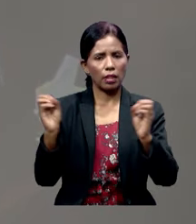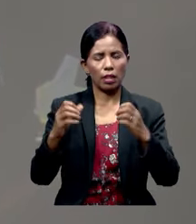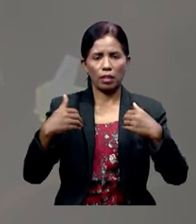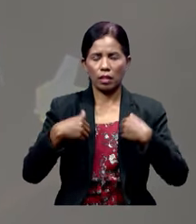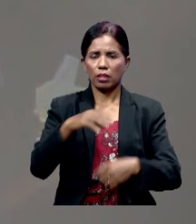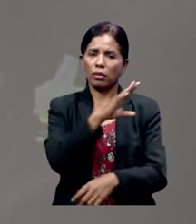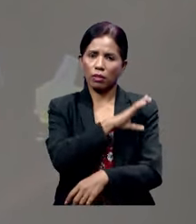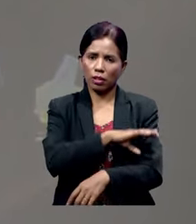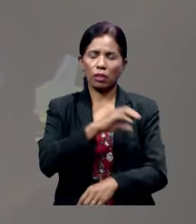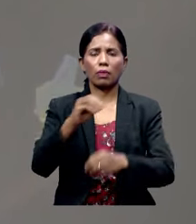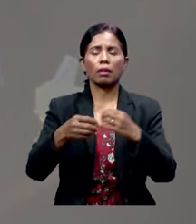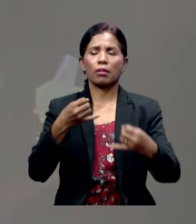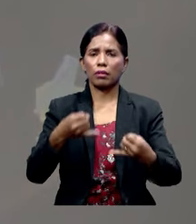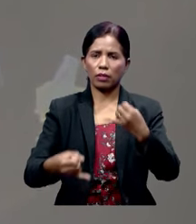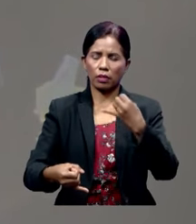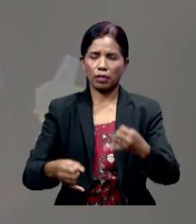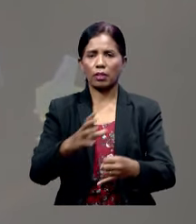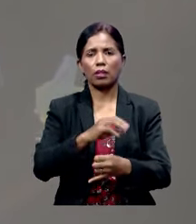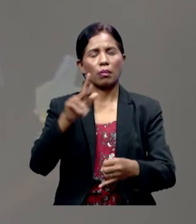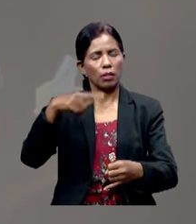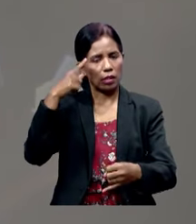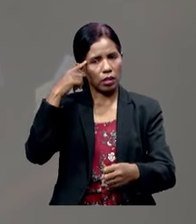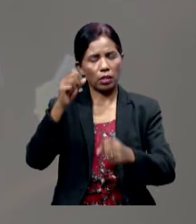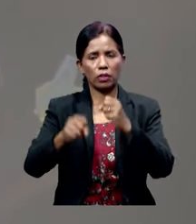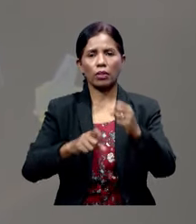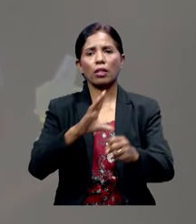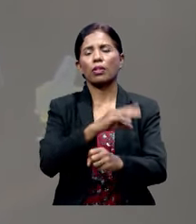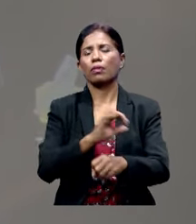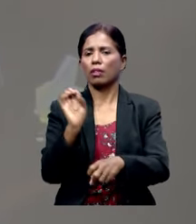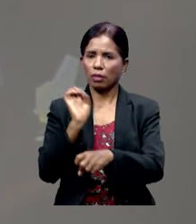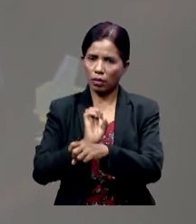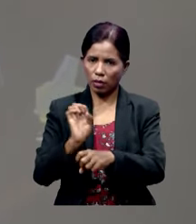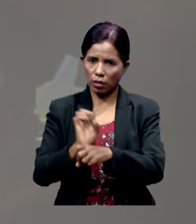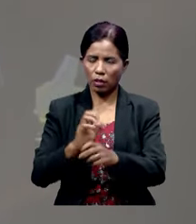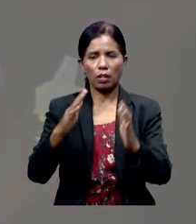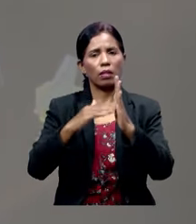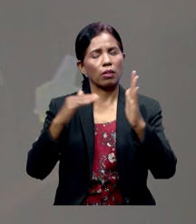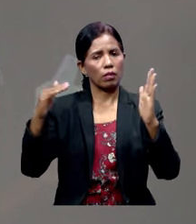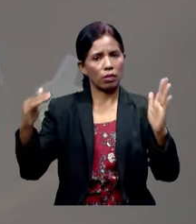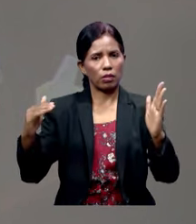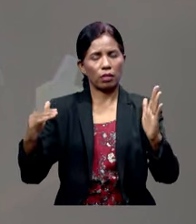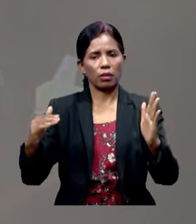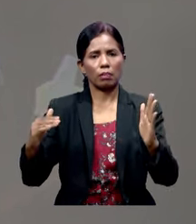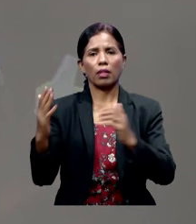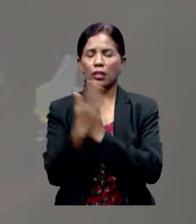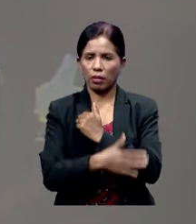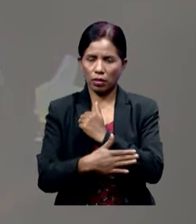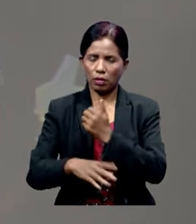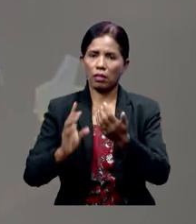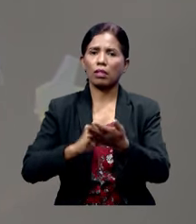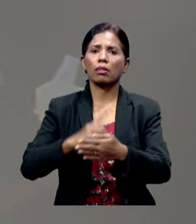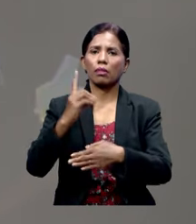juridika ho consequências políticas sociais no económicas contraproducentes ba nação e